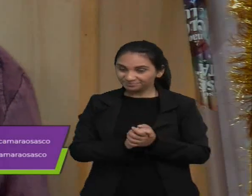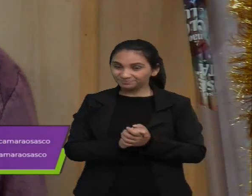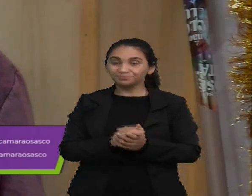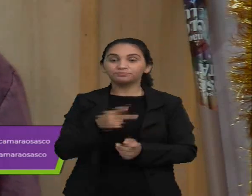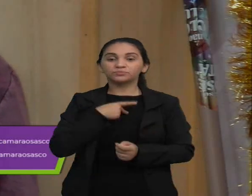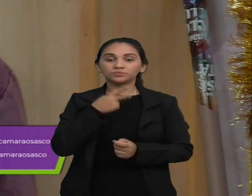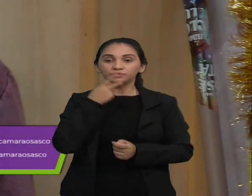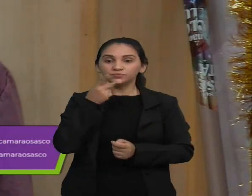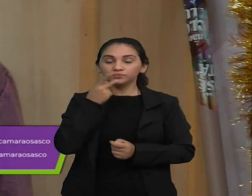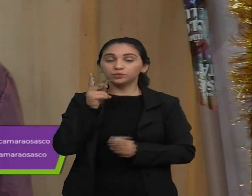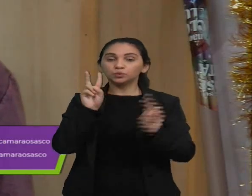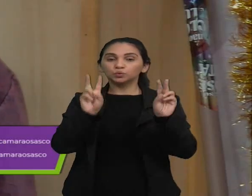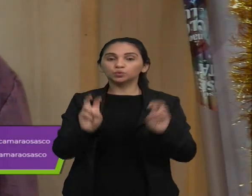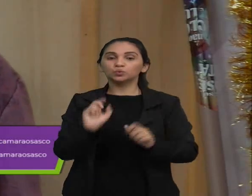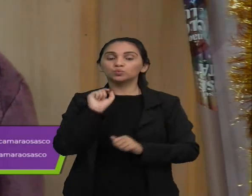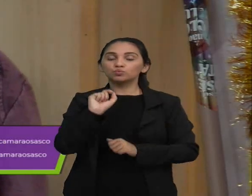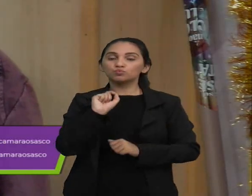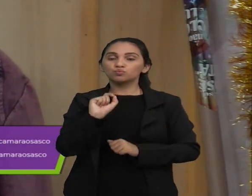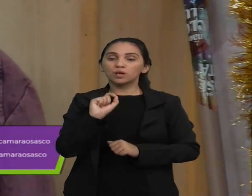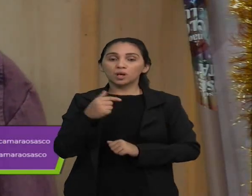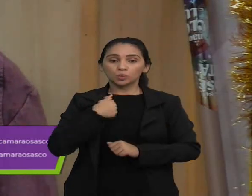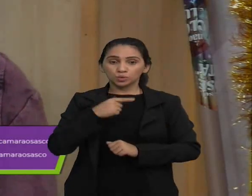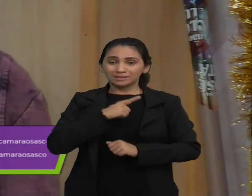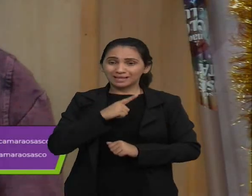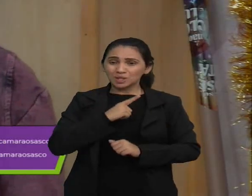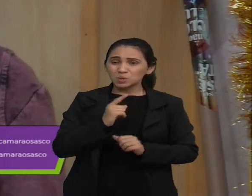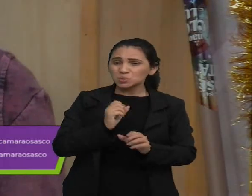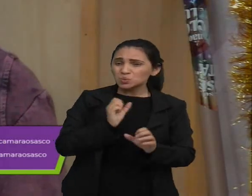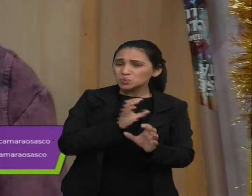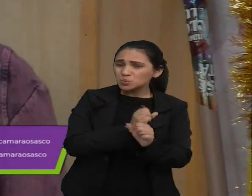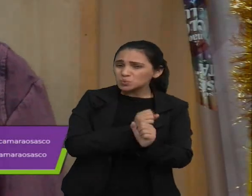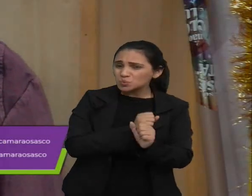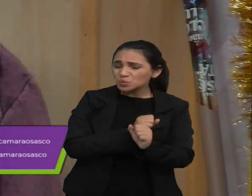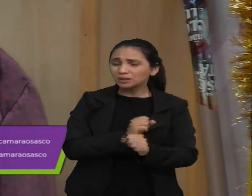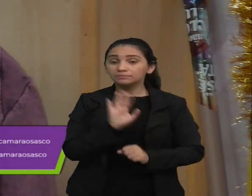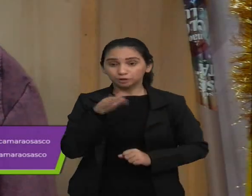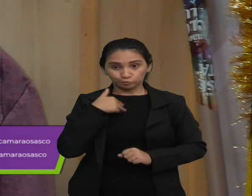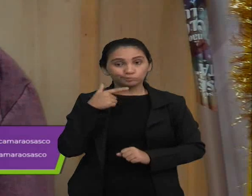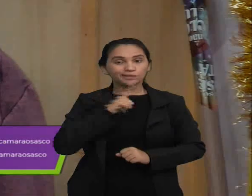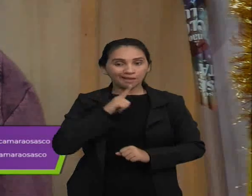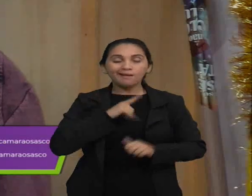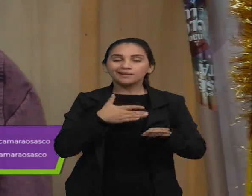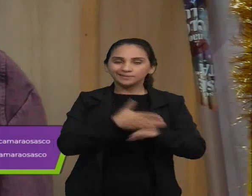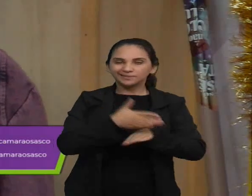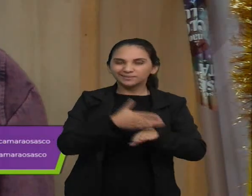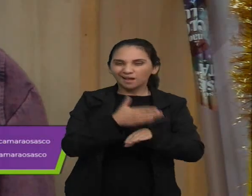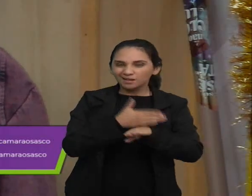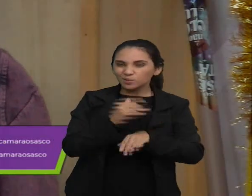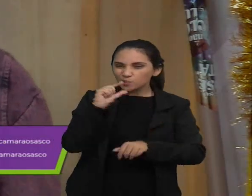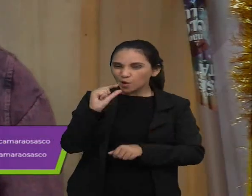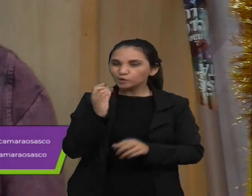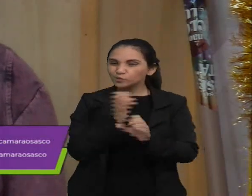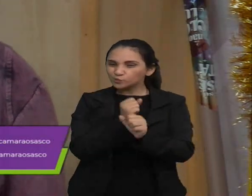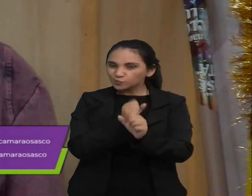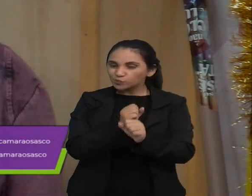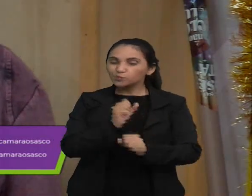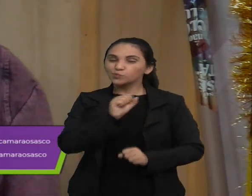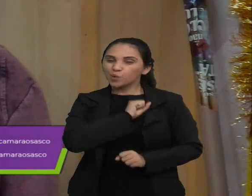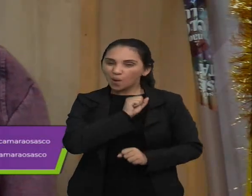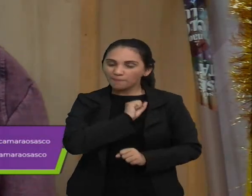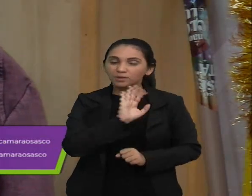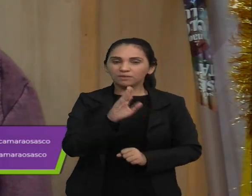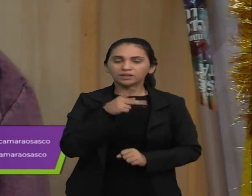com relação aos números. Eu tenho acesso, pelo menos, ao futuro. Tarcísio tem chamado